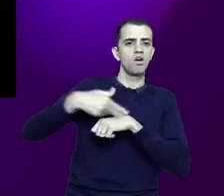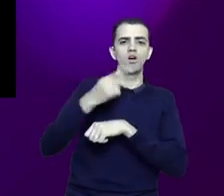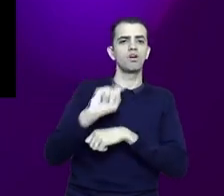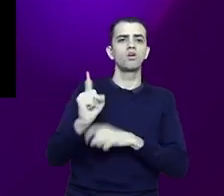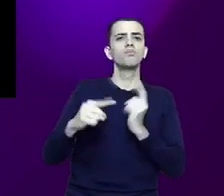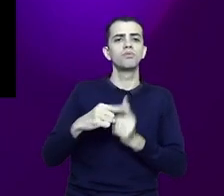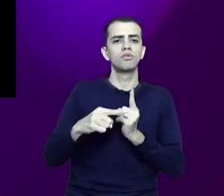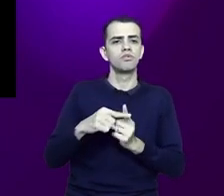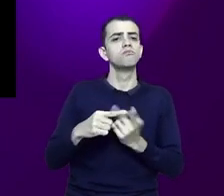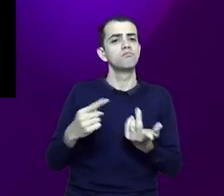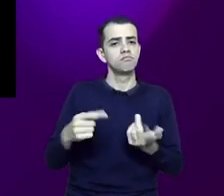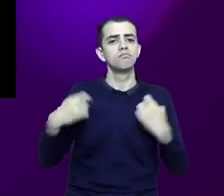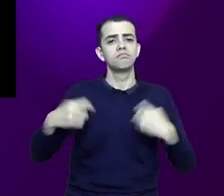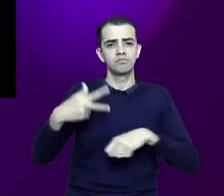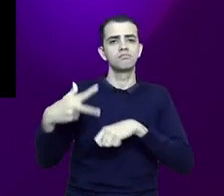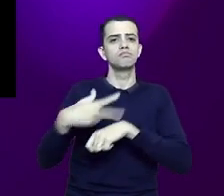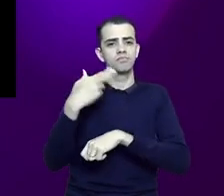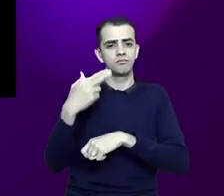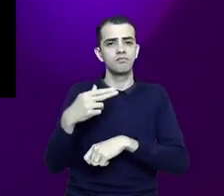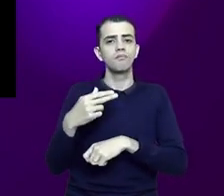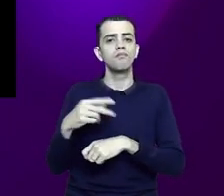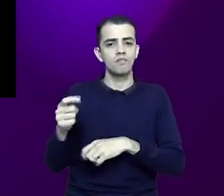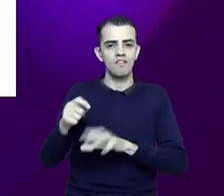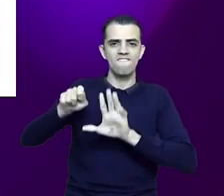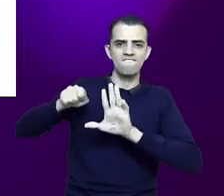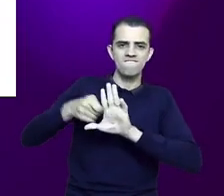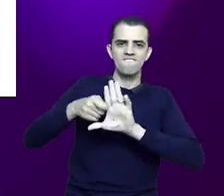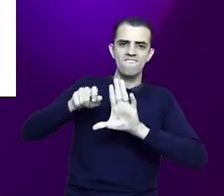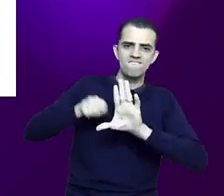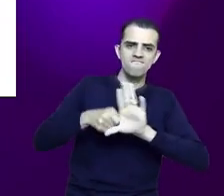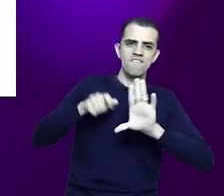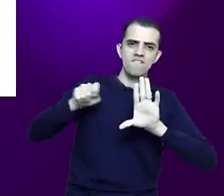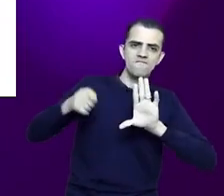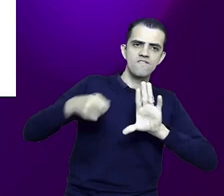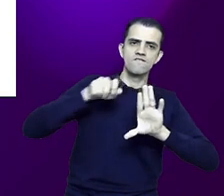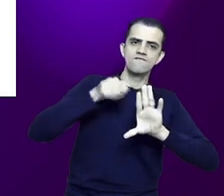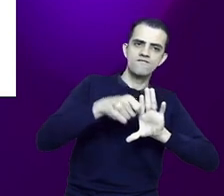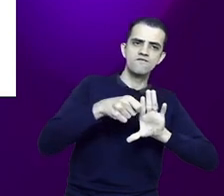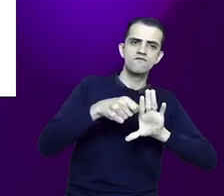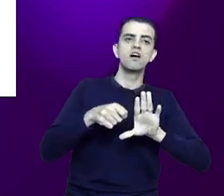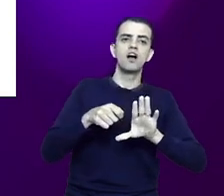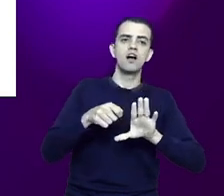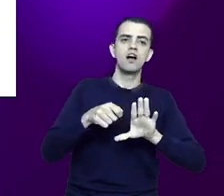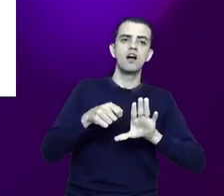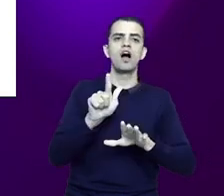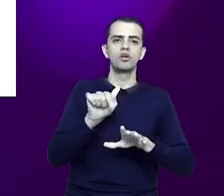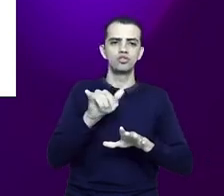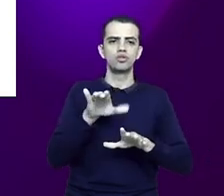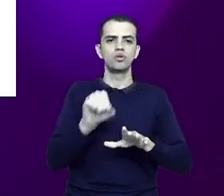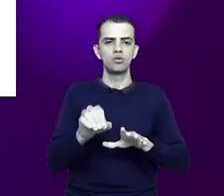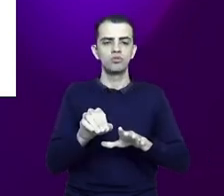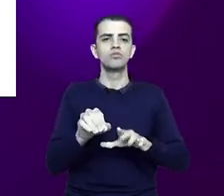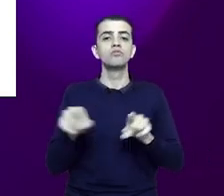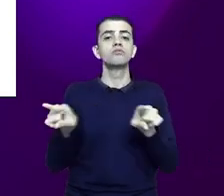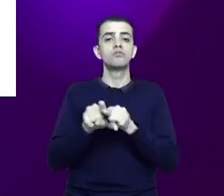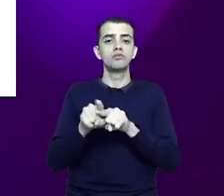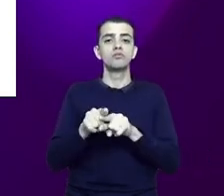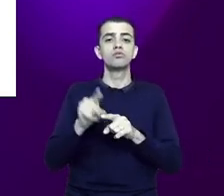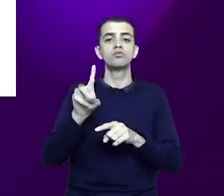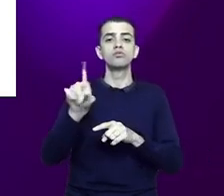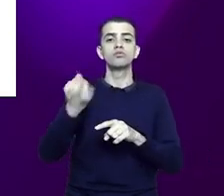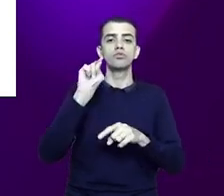para esse paciente fazer a fixação também como uma forma de tratamento álgico. Foi optado pelo uso do